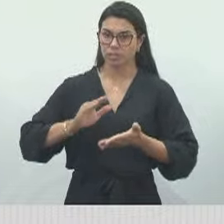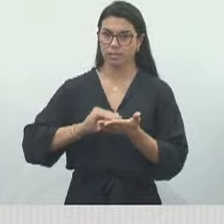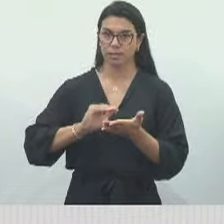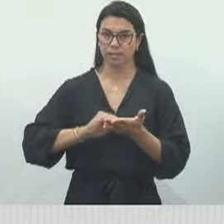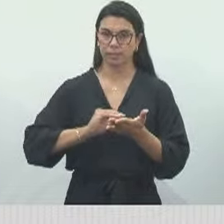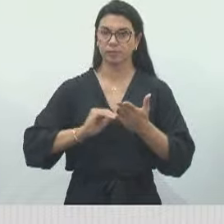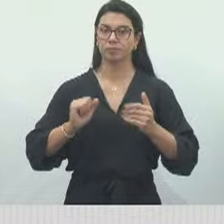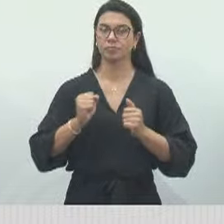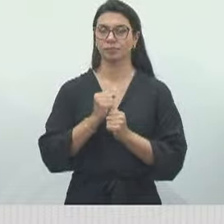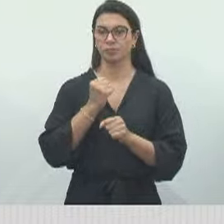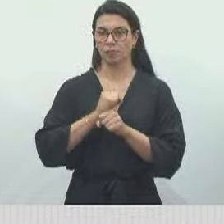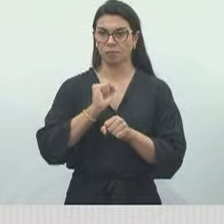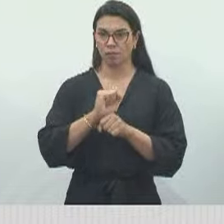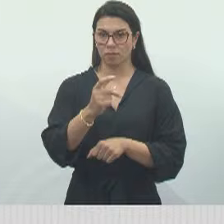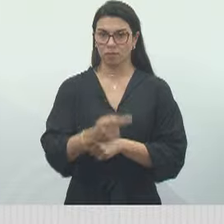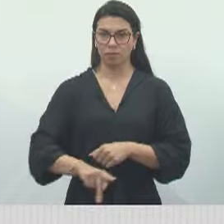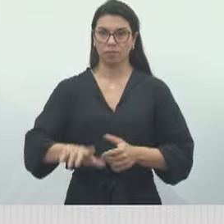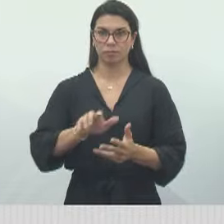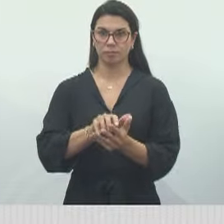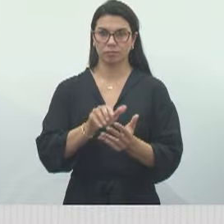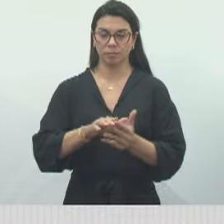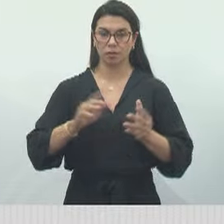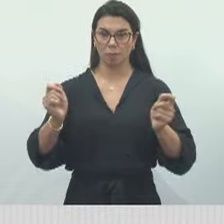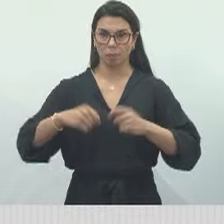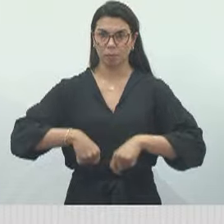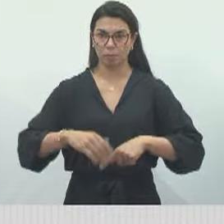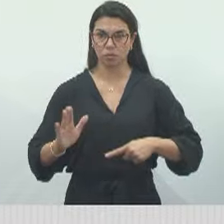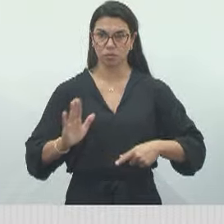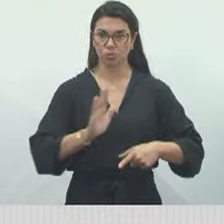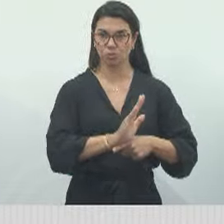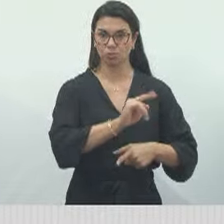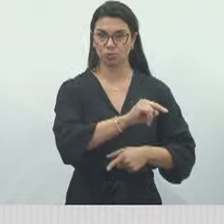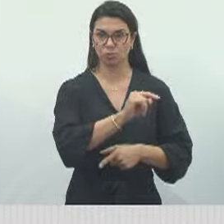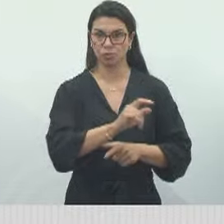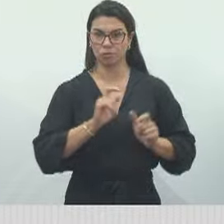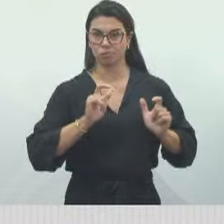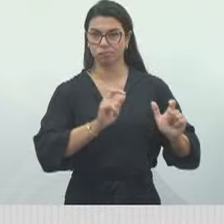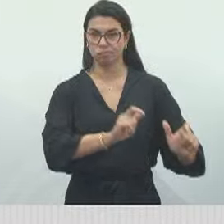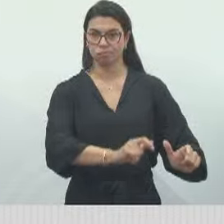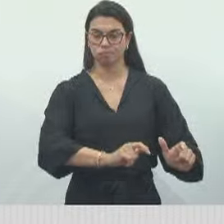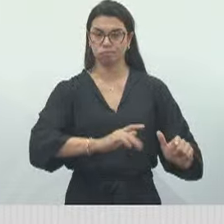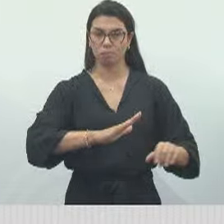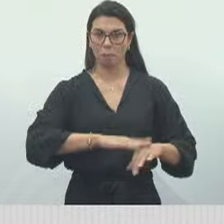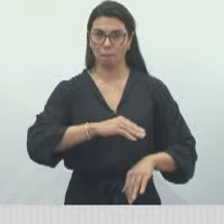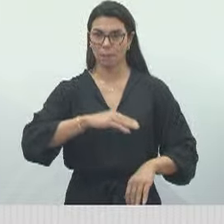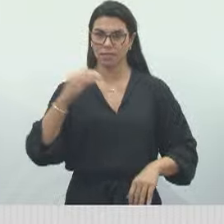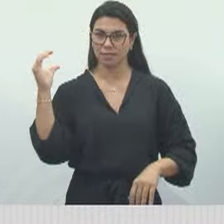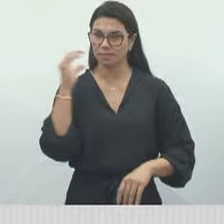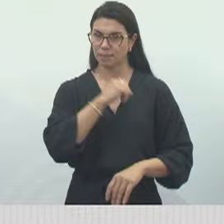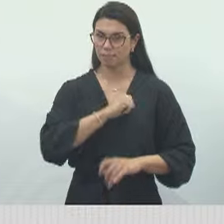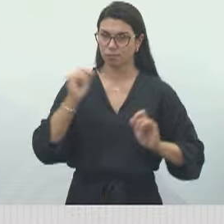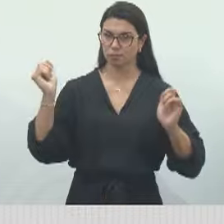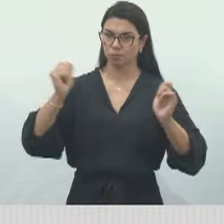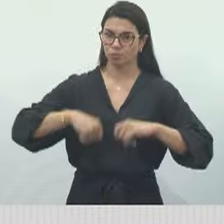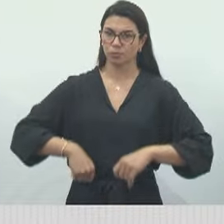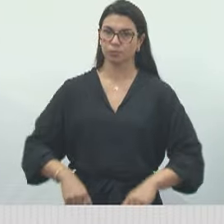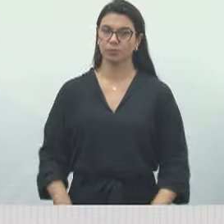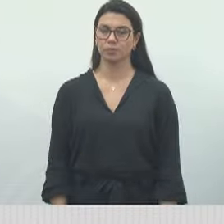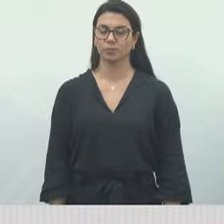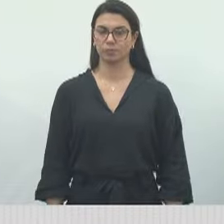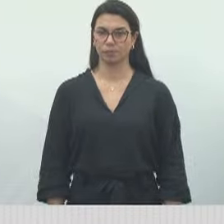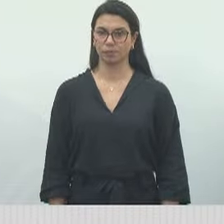de Infraestrutura que possa atender aquela comunidade o mais rápido possível, tá